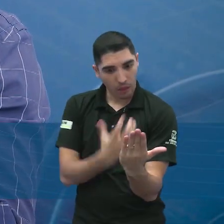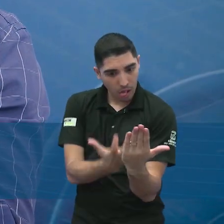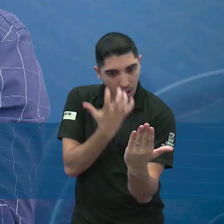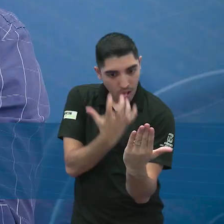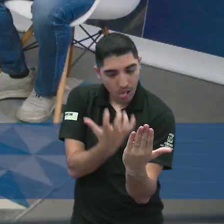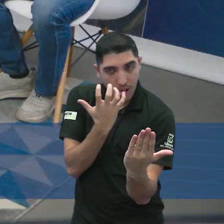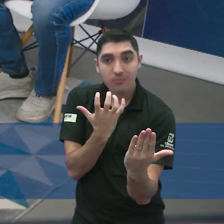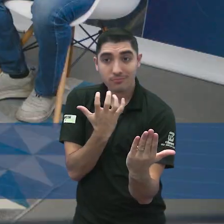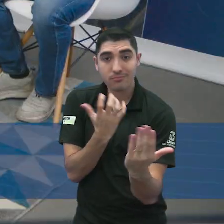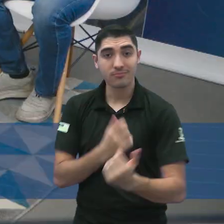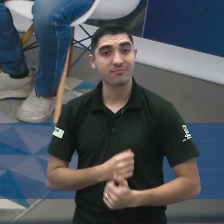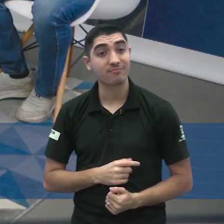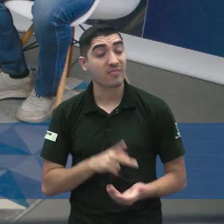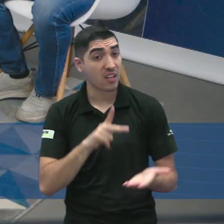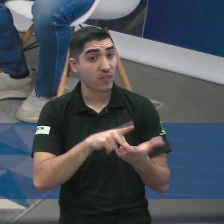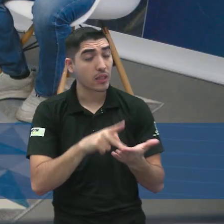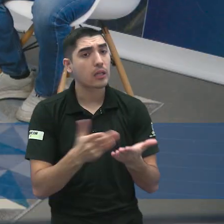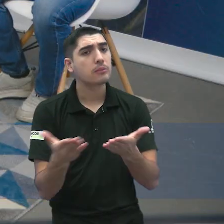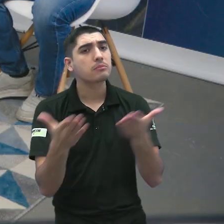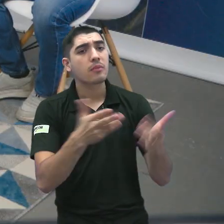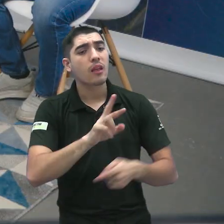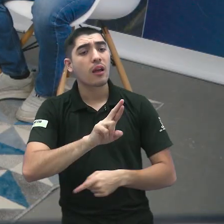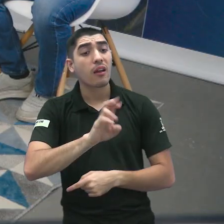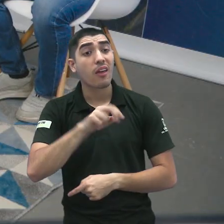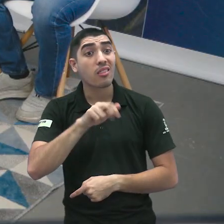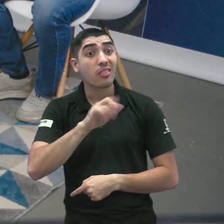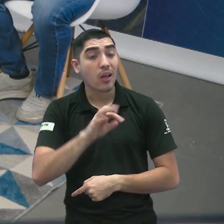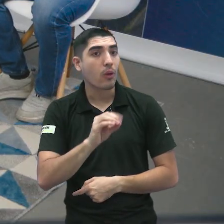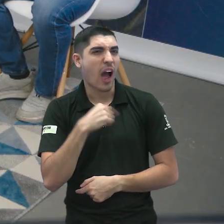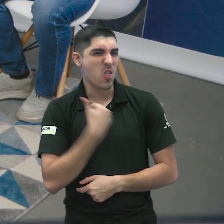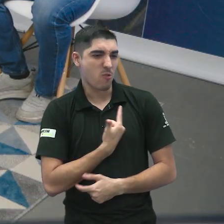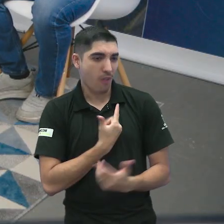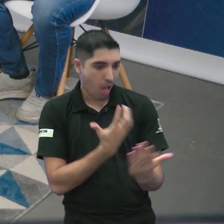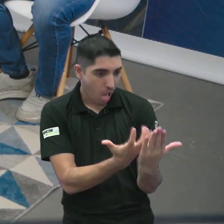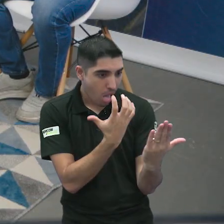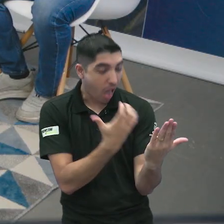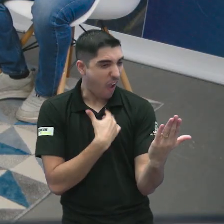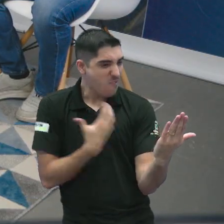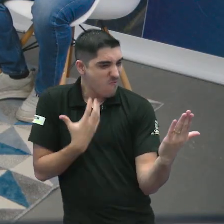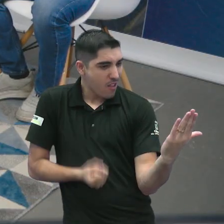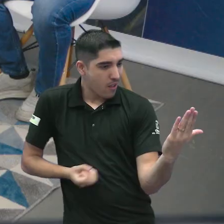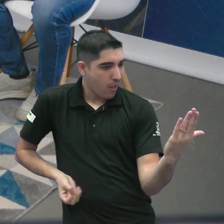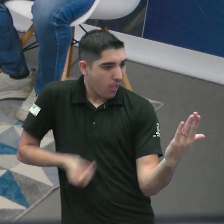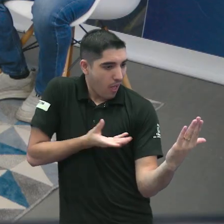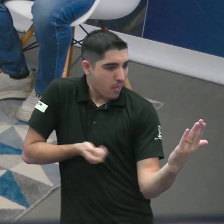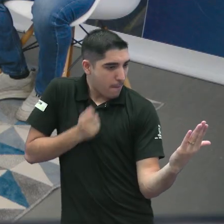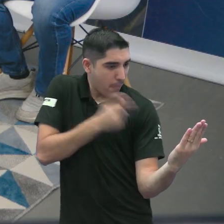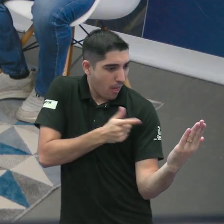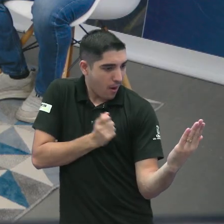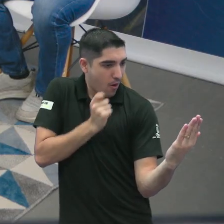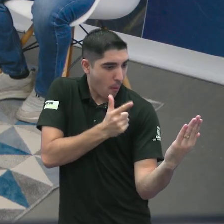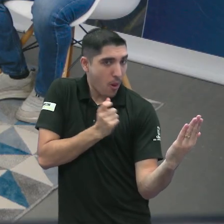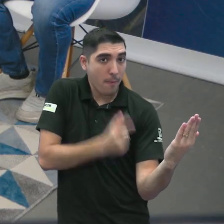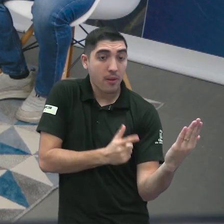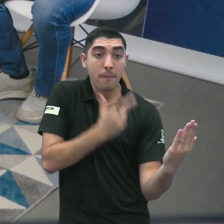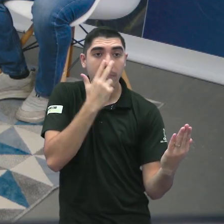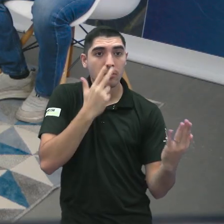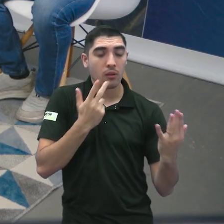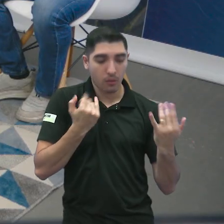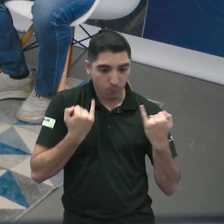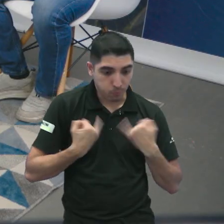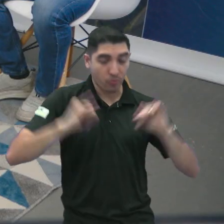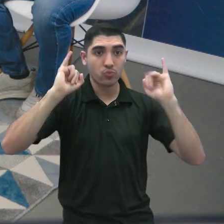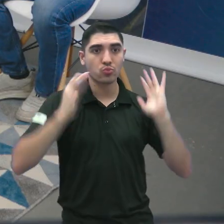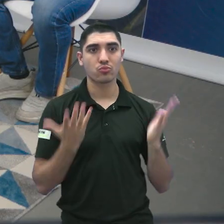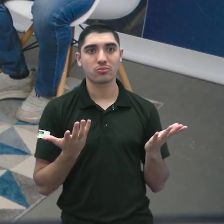hiperpersonalização. Com certeza. E com isso, Renato, a gente vai gastando, né? Porque a gente vai no impulso, muitas pessoas